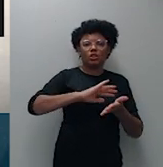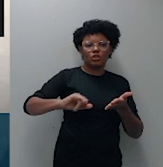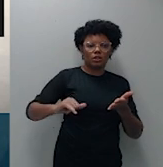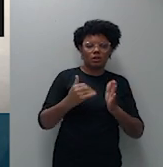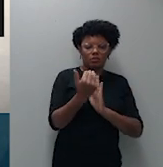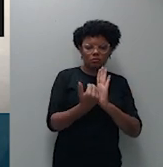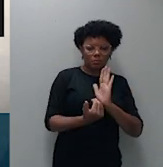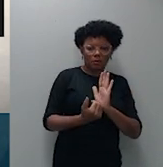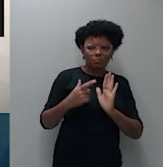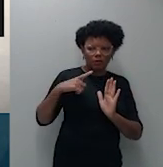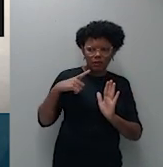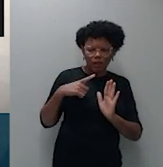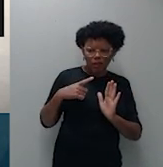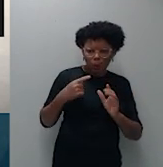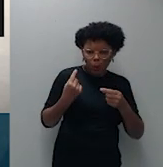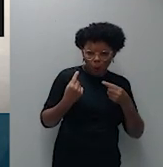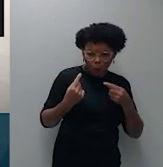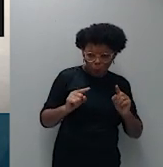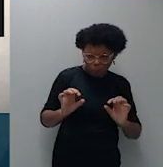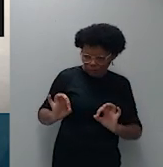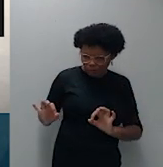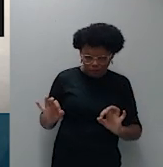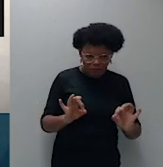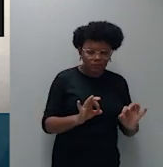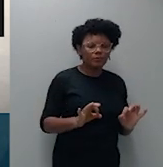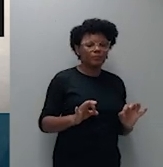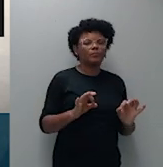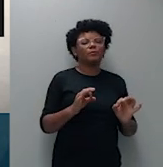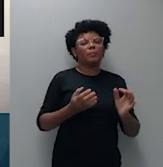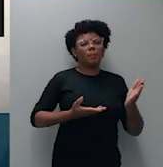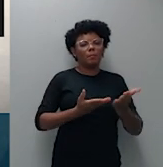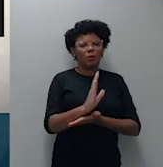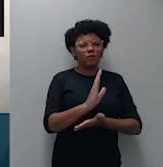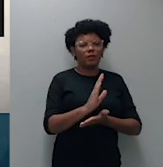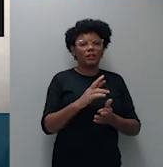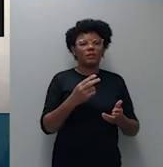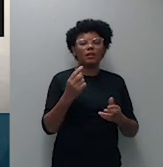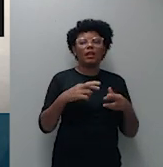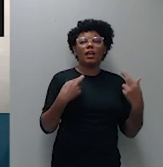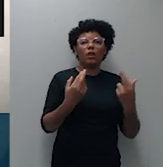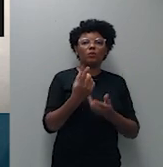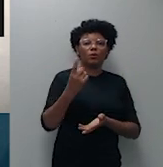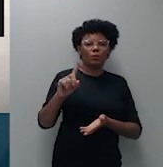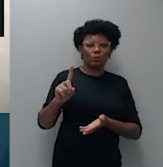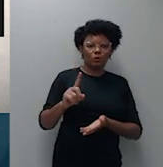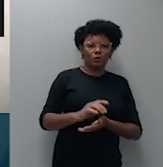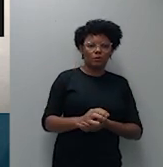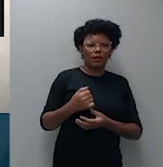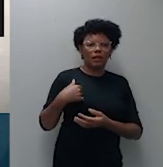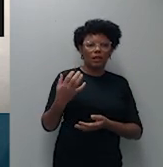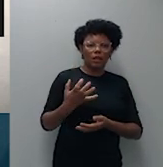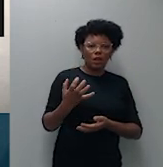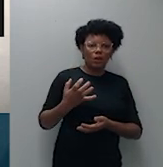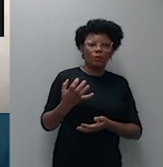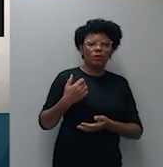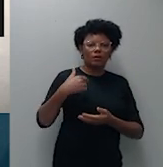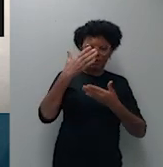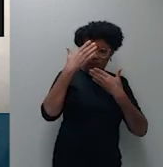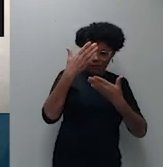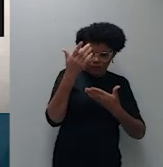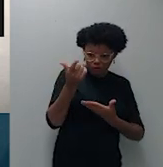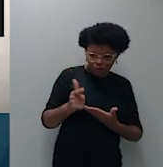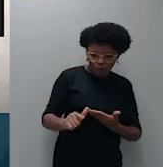havendo Oposição a atual ou declara aprovada hoje sendo a última sessão do ano eu quero